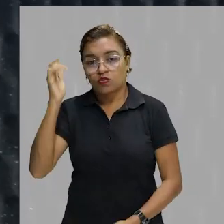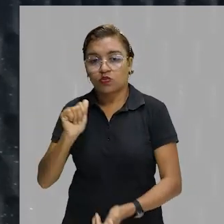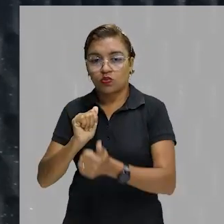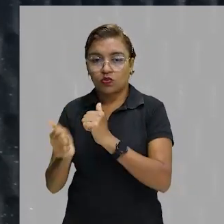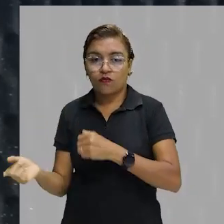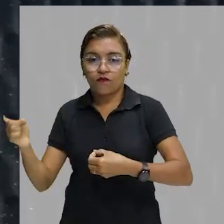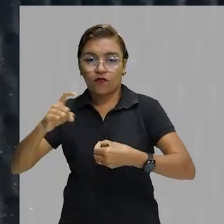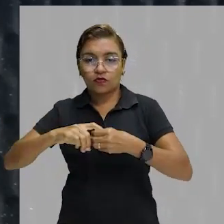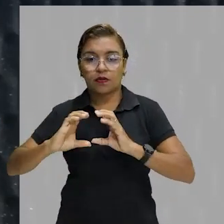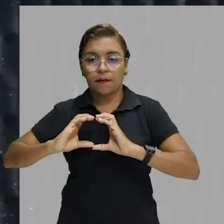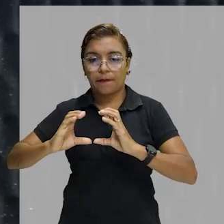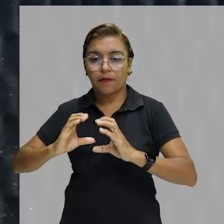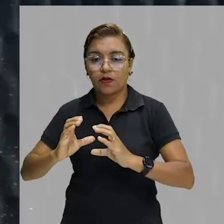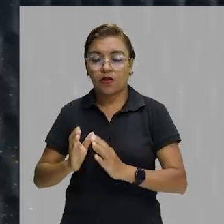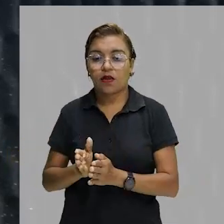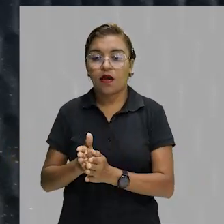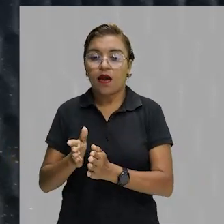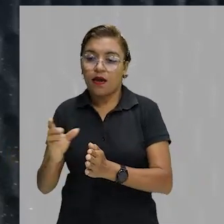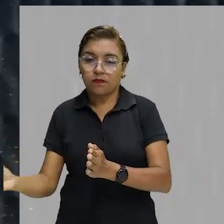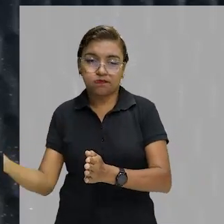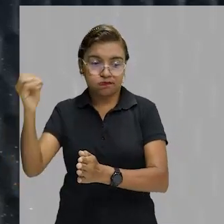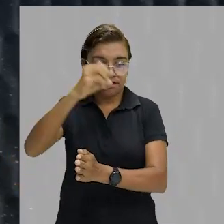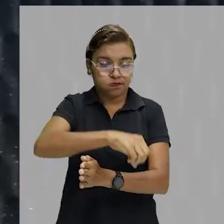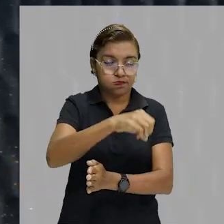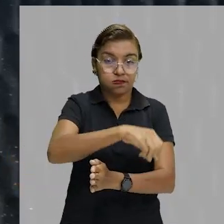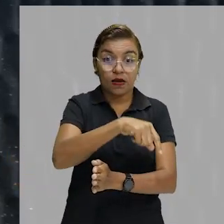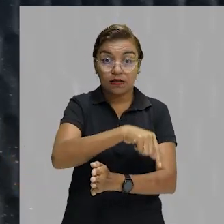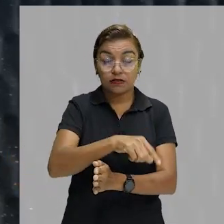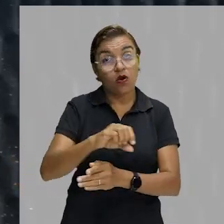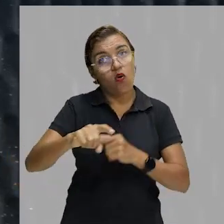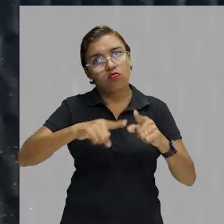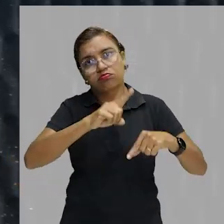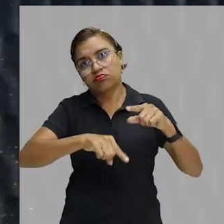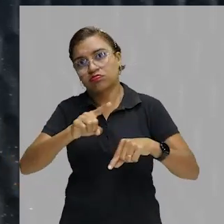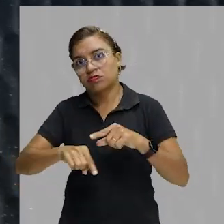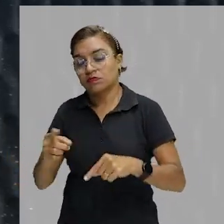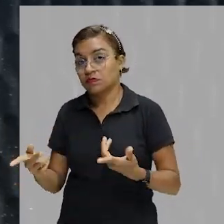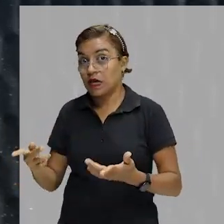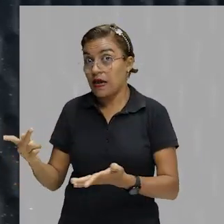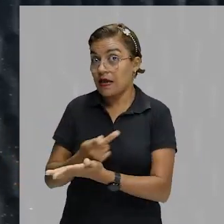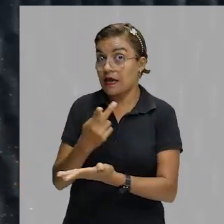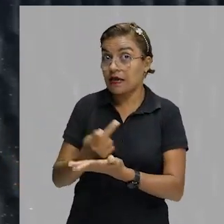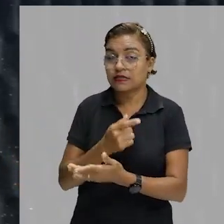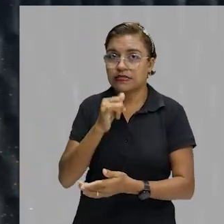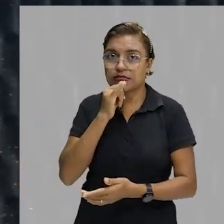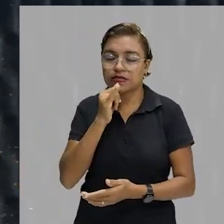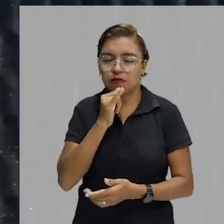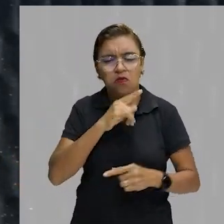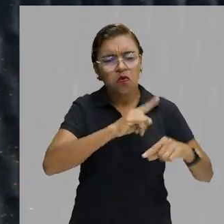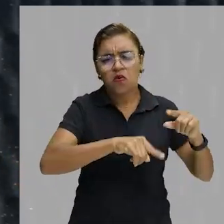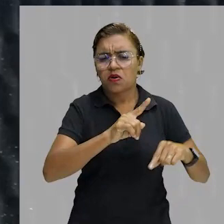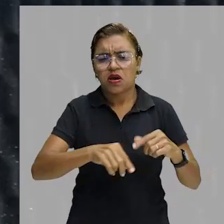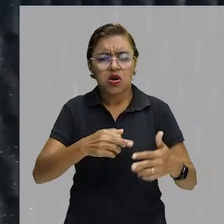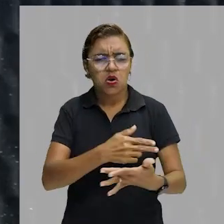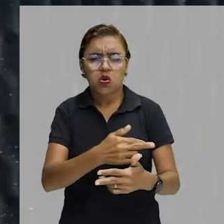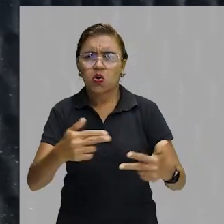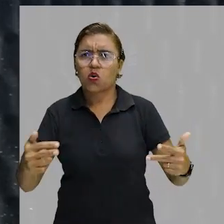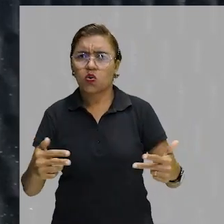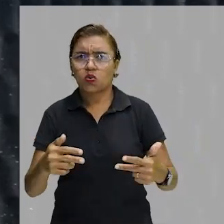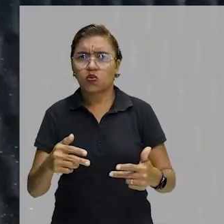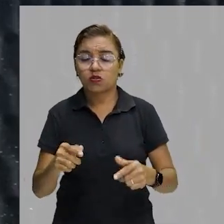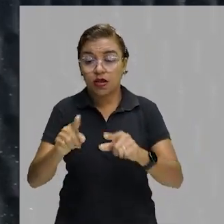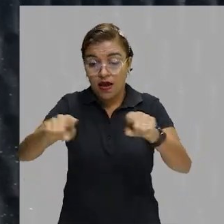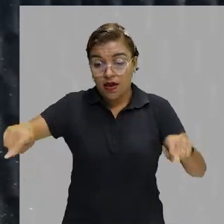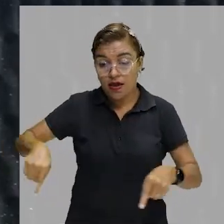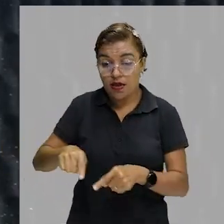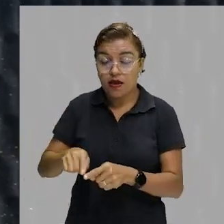jogo e ela tocar o solo ou um objeto fora da quadra corretamente. Qualquer coisa que esteja ali no campo de jogo